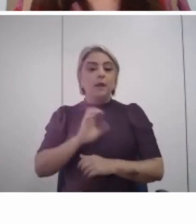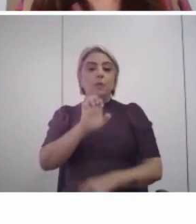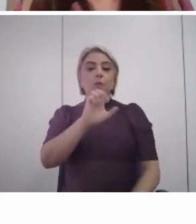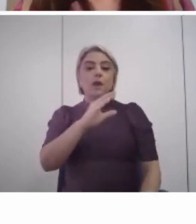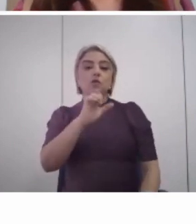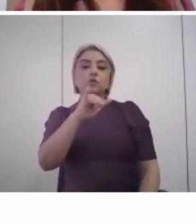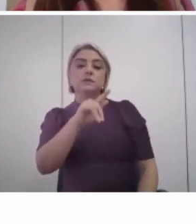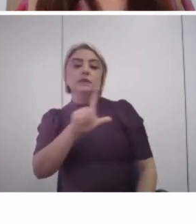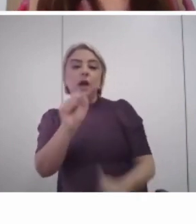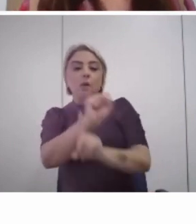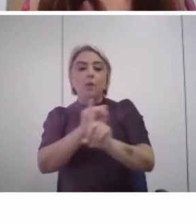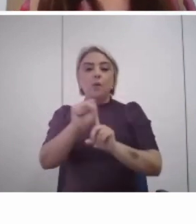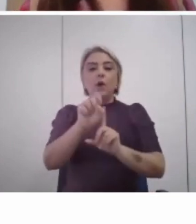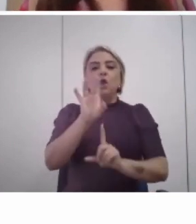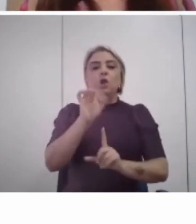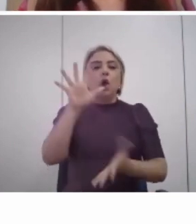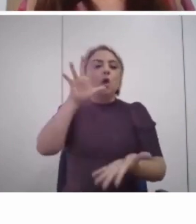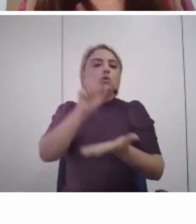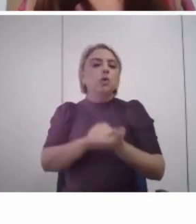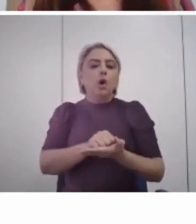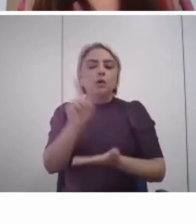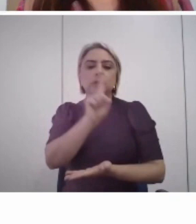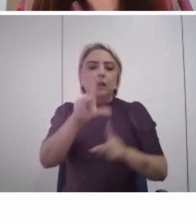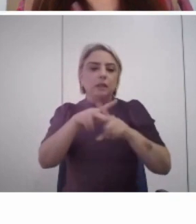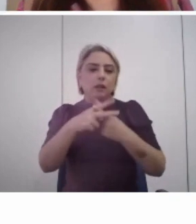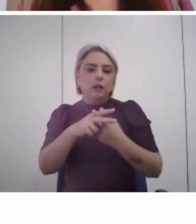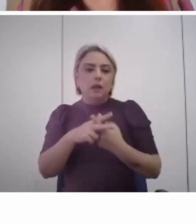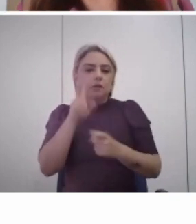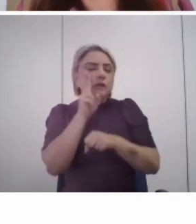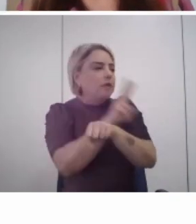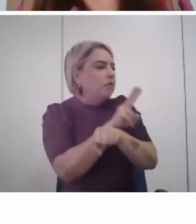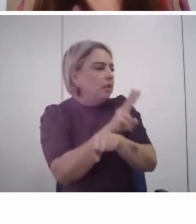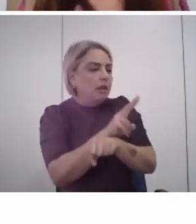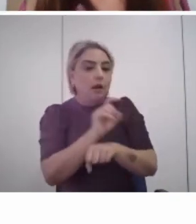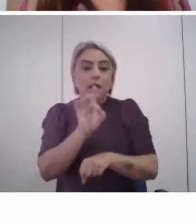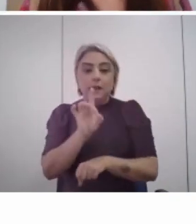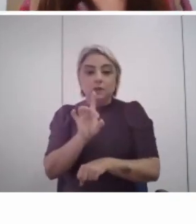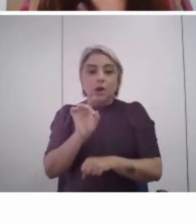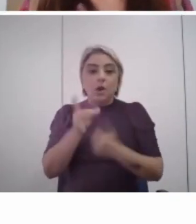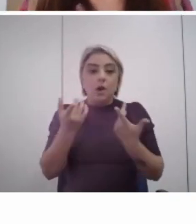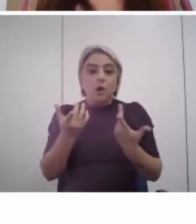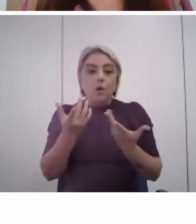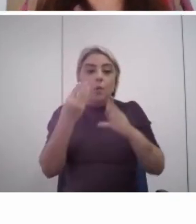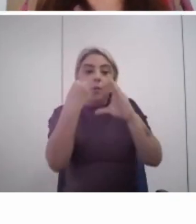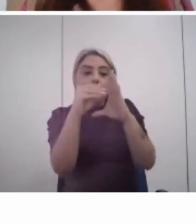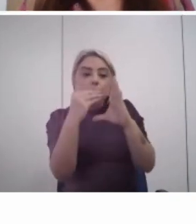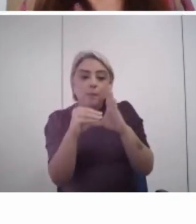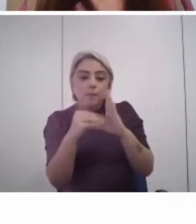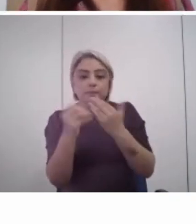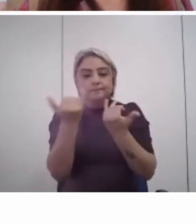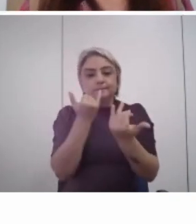é um software, um equipamento de fiscalização. Ele só é um depósito de